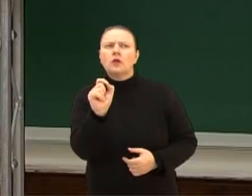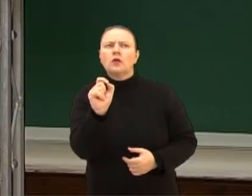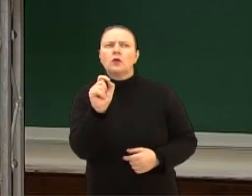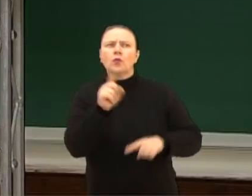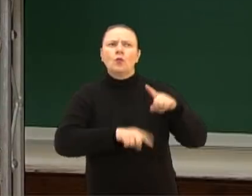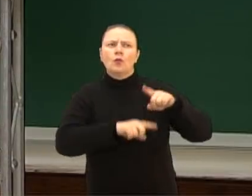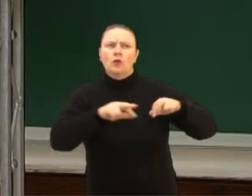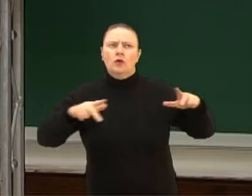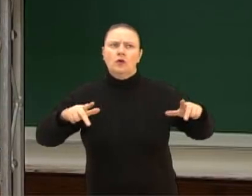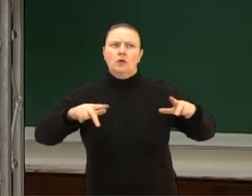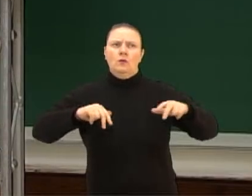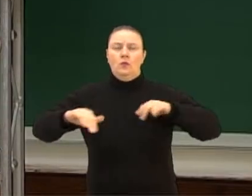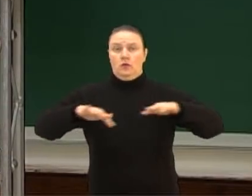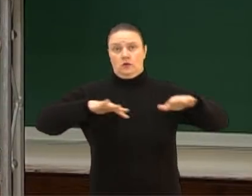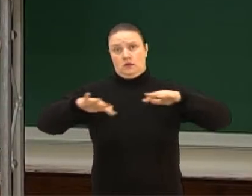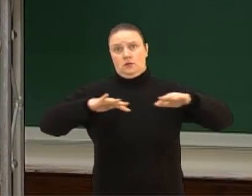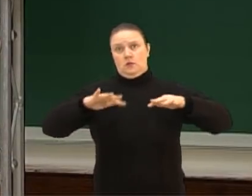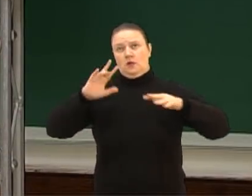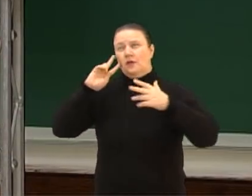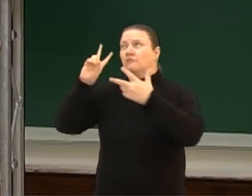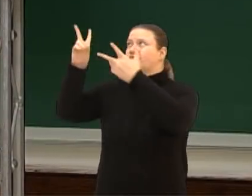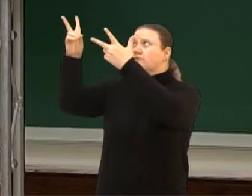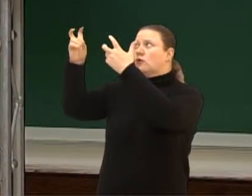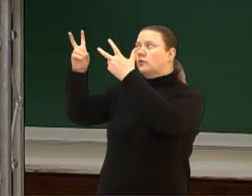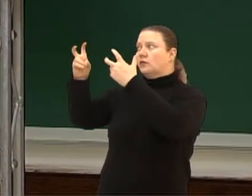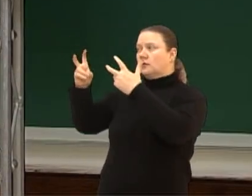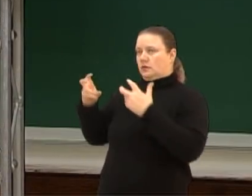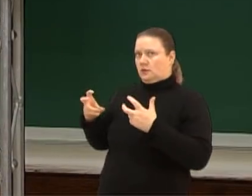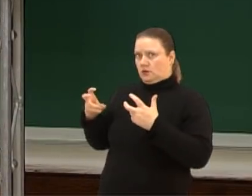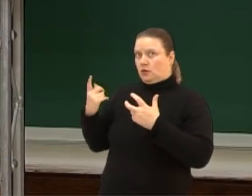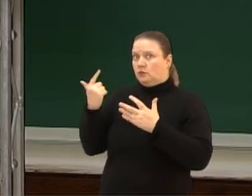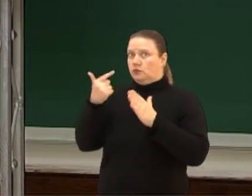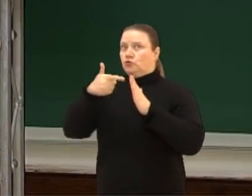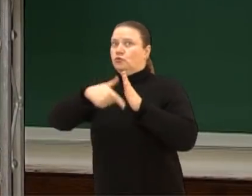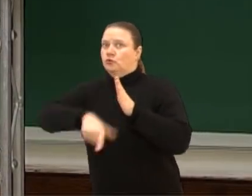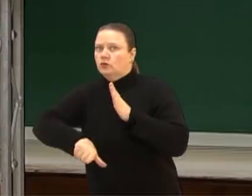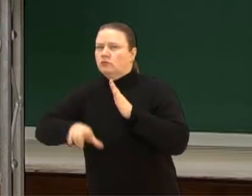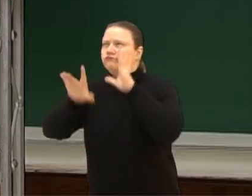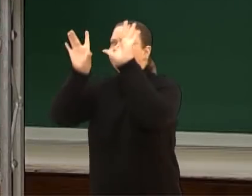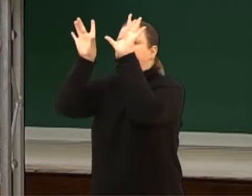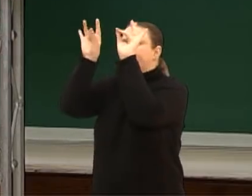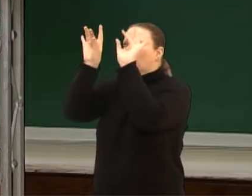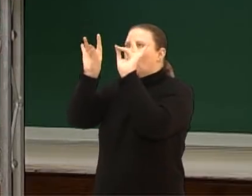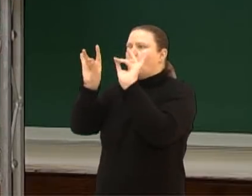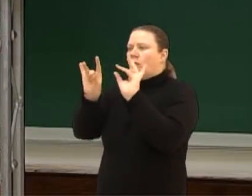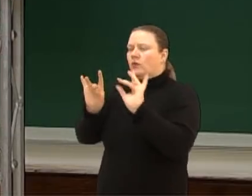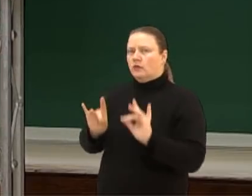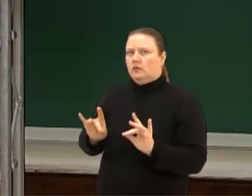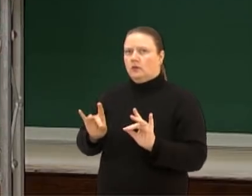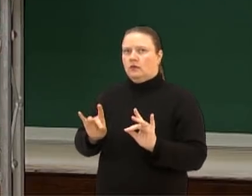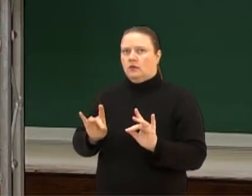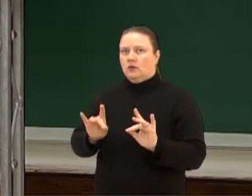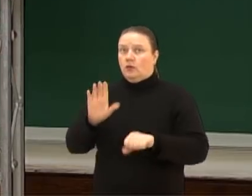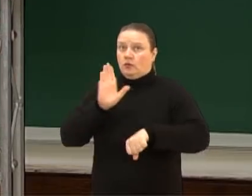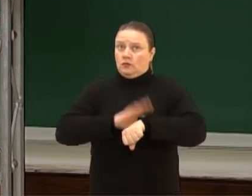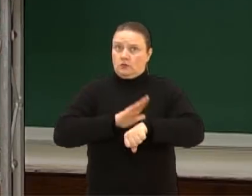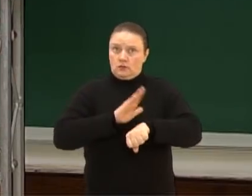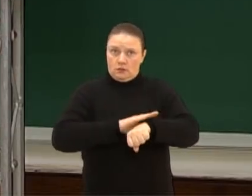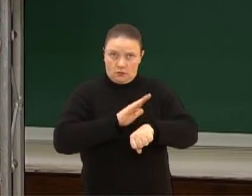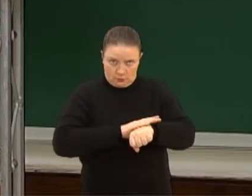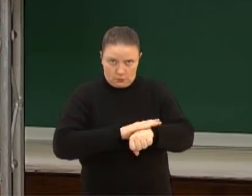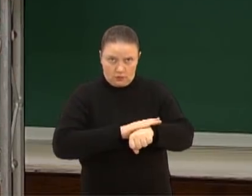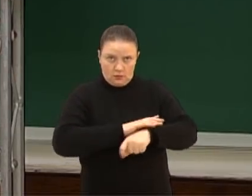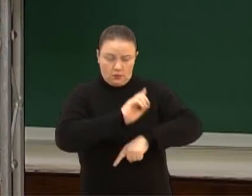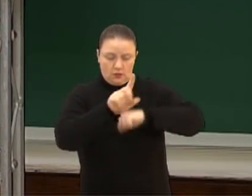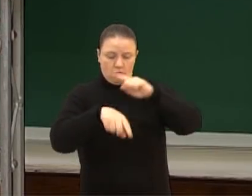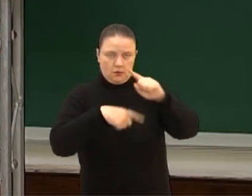Então, repare, analise o quadro novamente, observe bem os detalhes. E aí eu vou dar um tempinho e